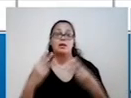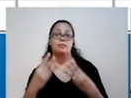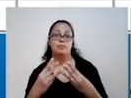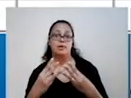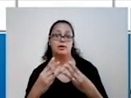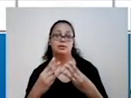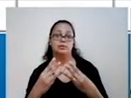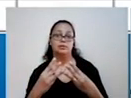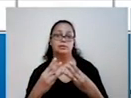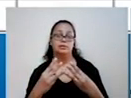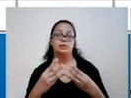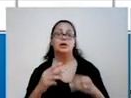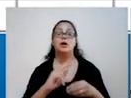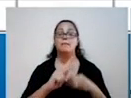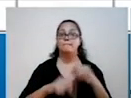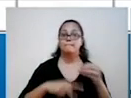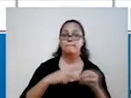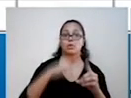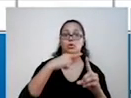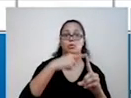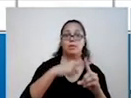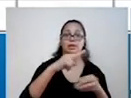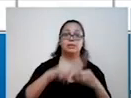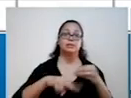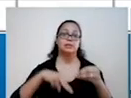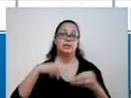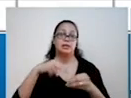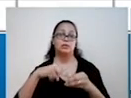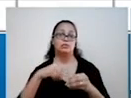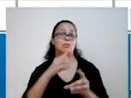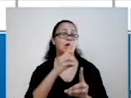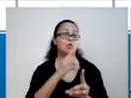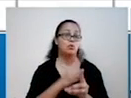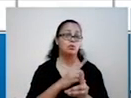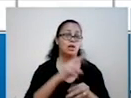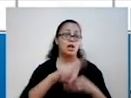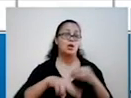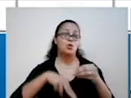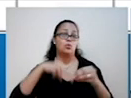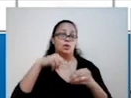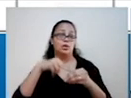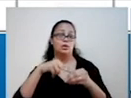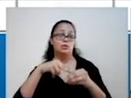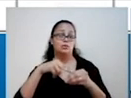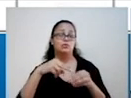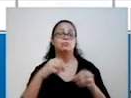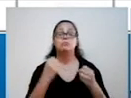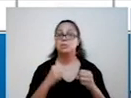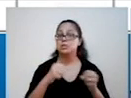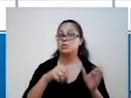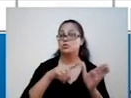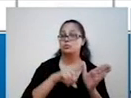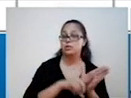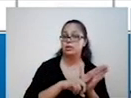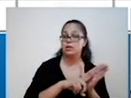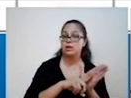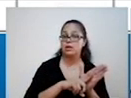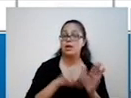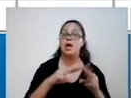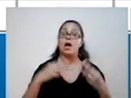nêutrons, que para achar o número de nêutrons, nós precisamos subtrair o número de massa menos o número de